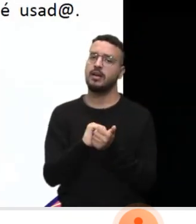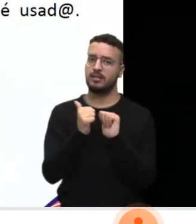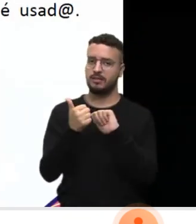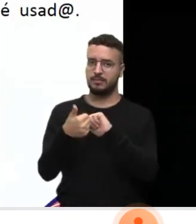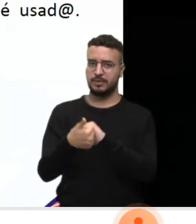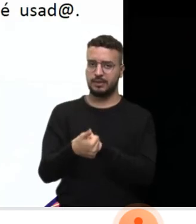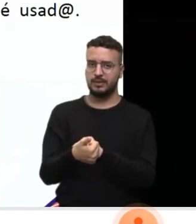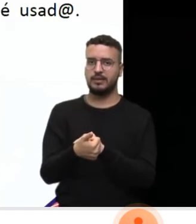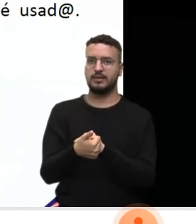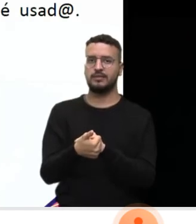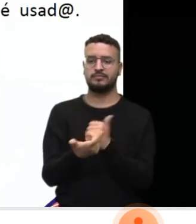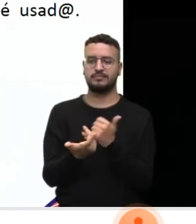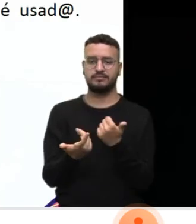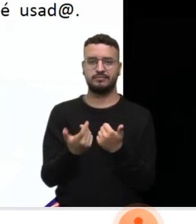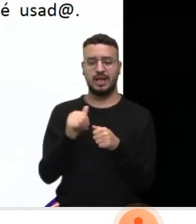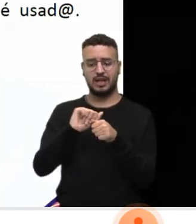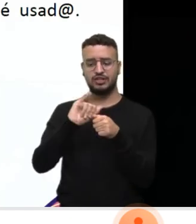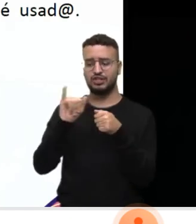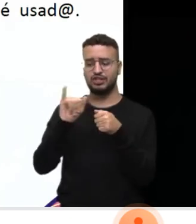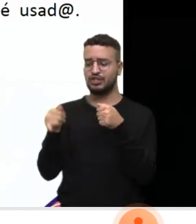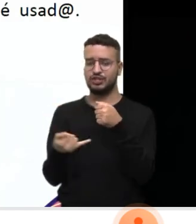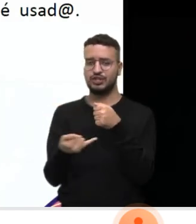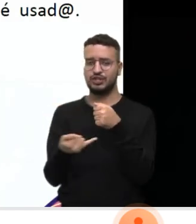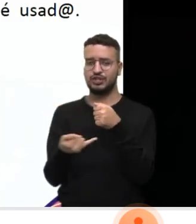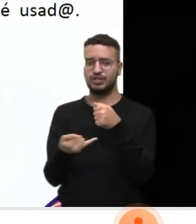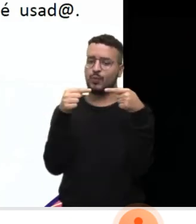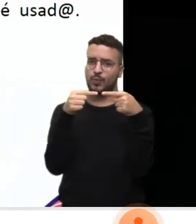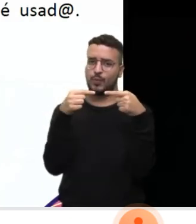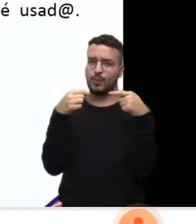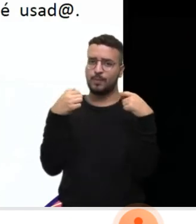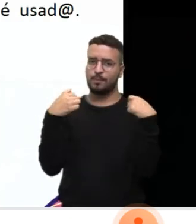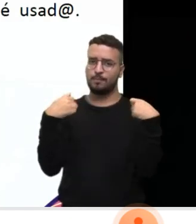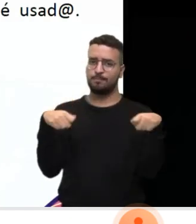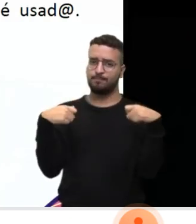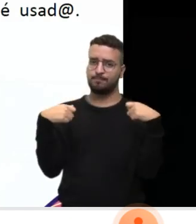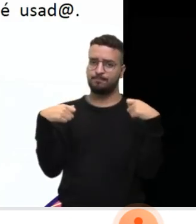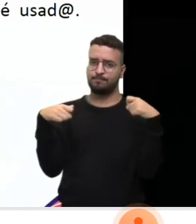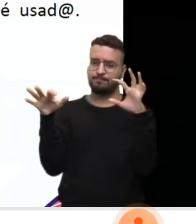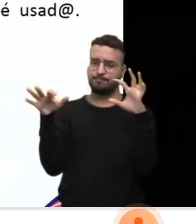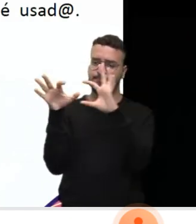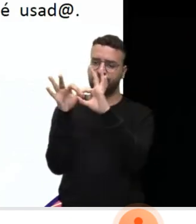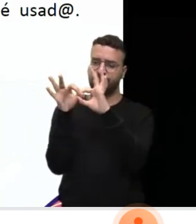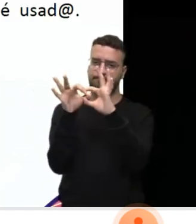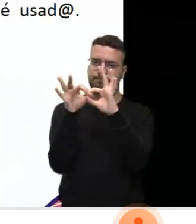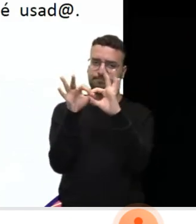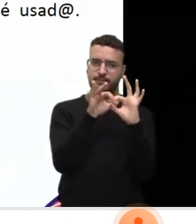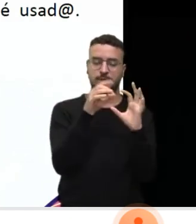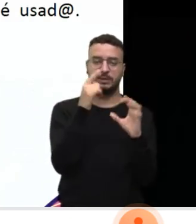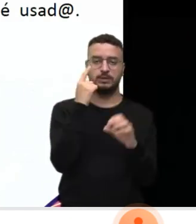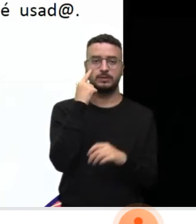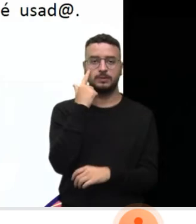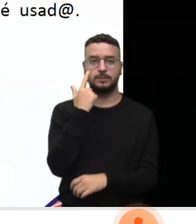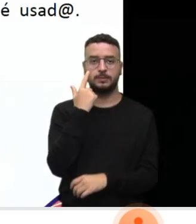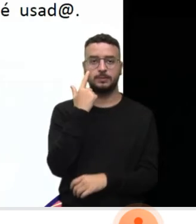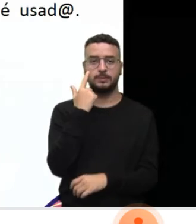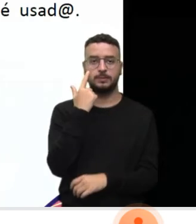o adjetivo de acordo com o contexto, né? Então, vai ficar assim, meu pai é